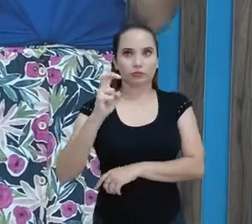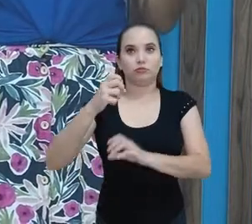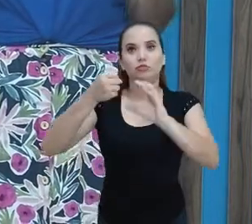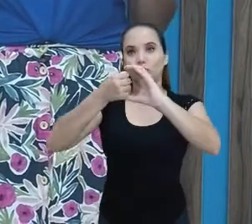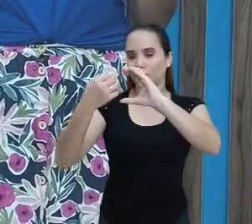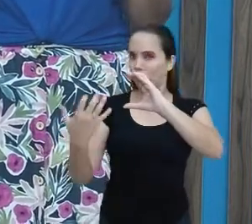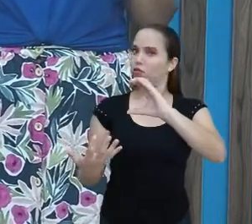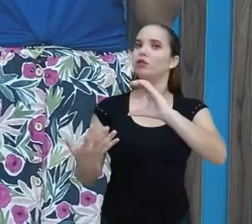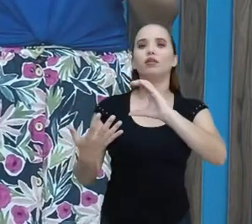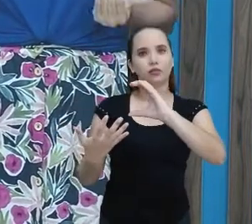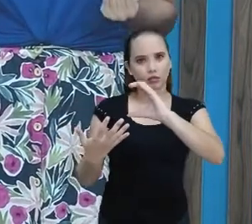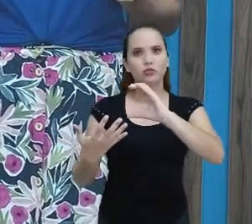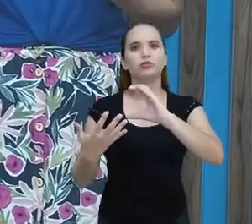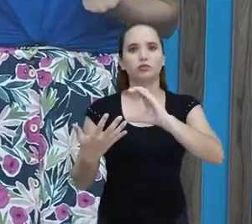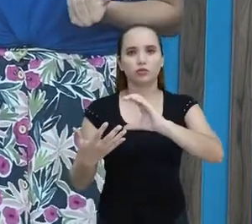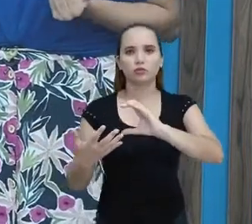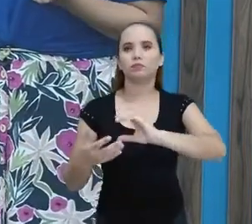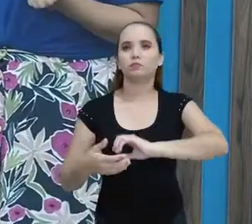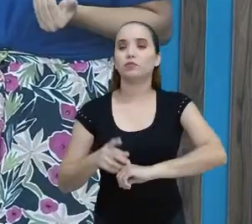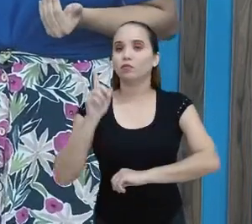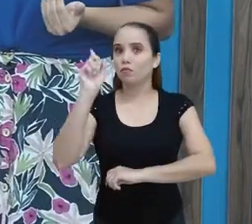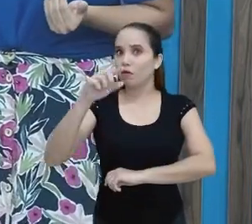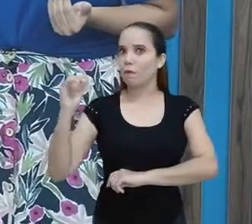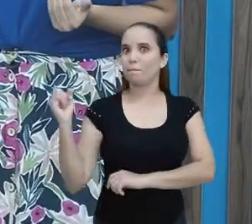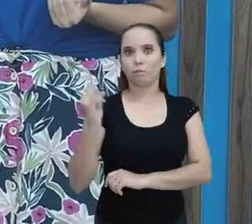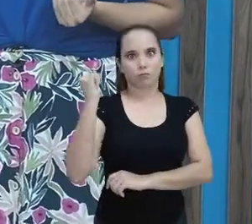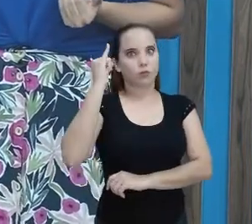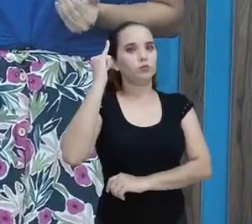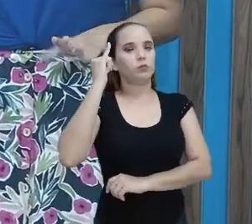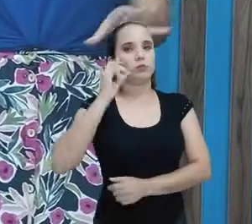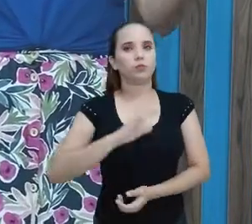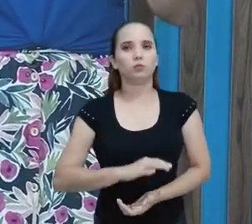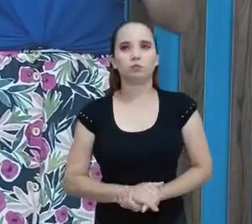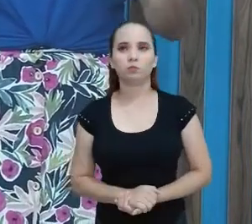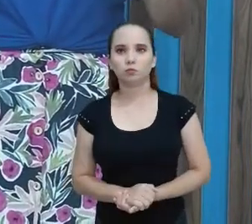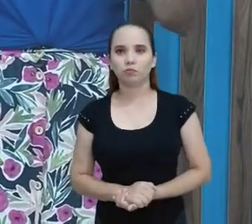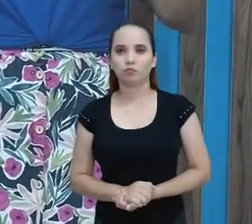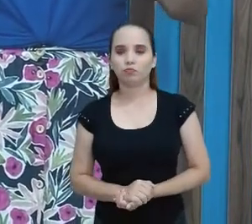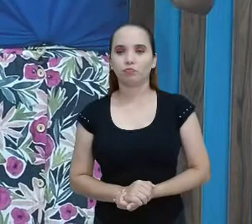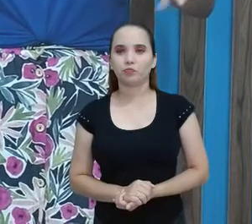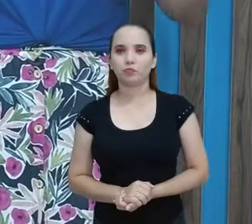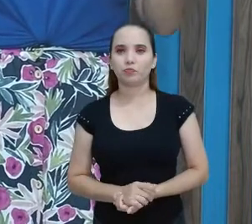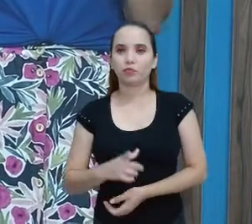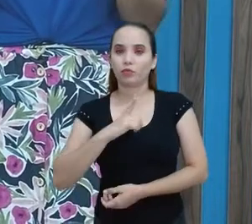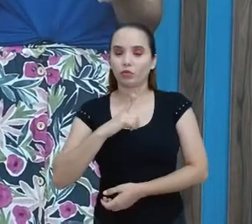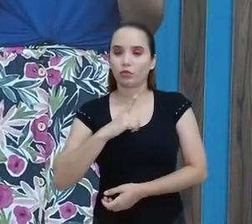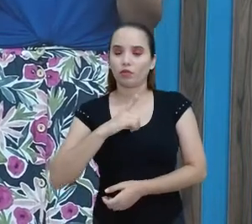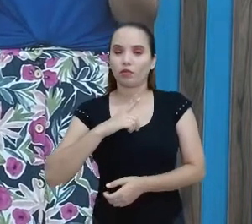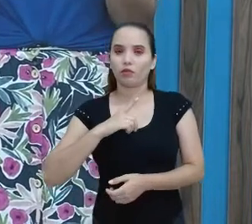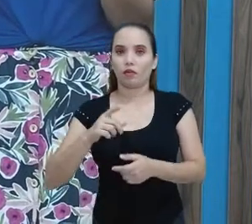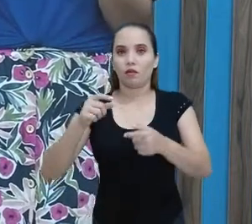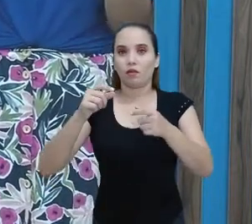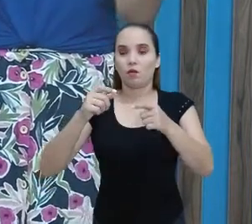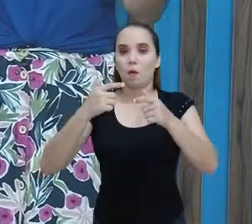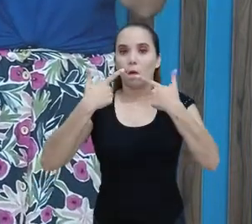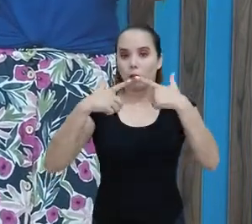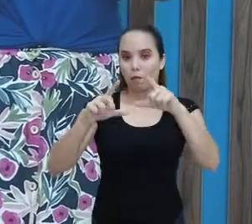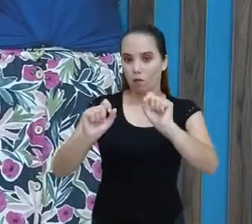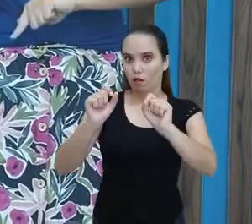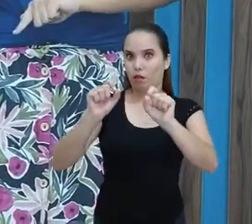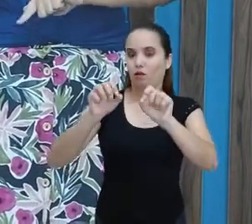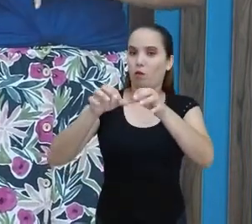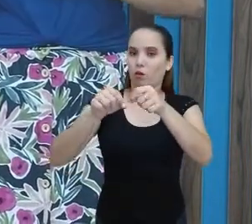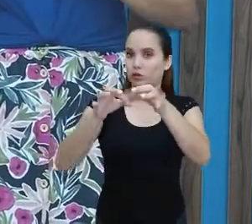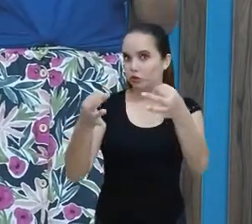5 características essenciais, tá? A gente tem uma linguagem simples, e às vezes não